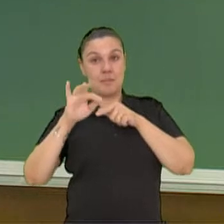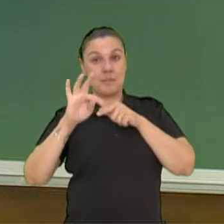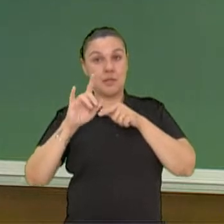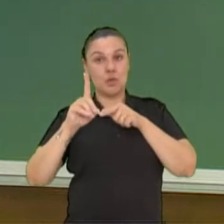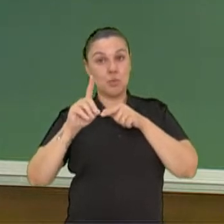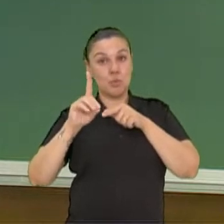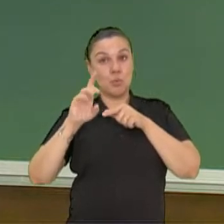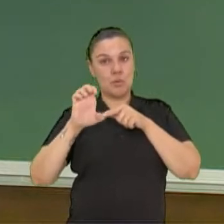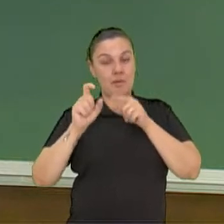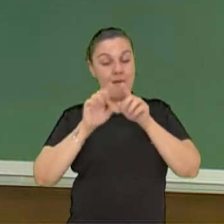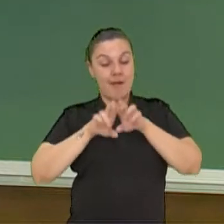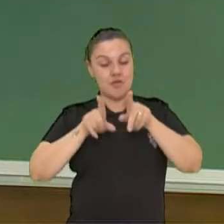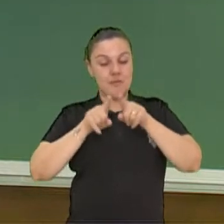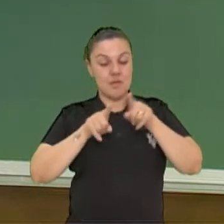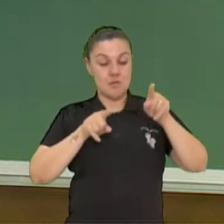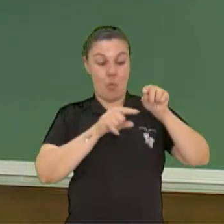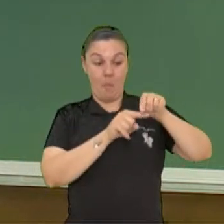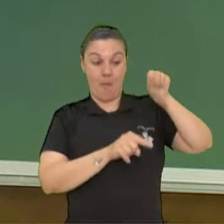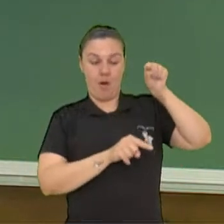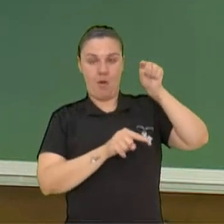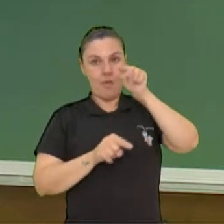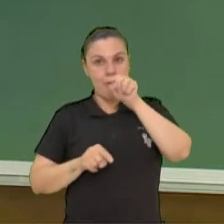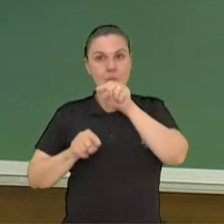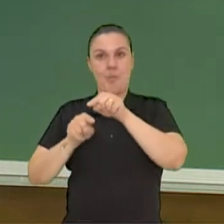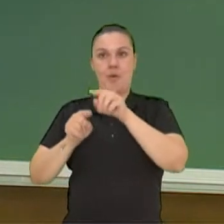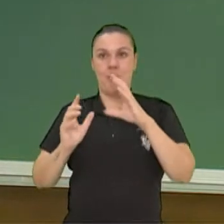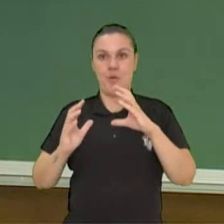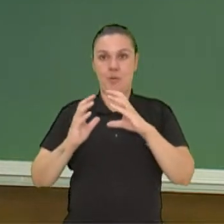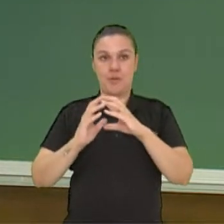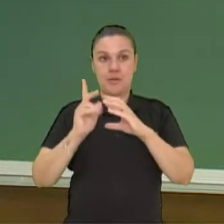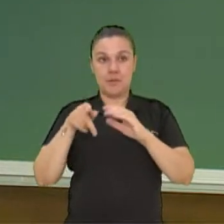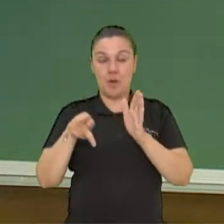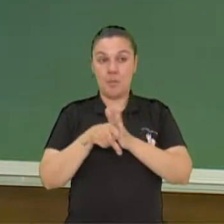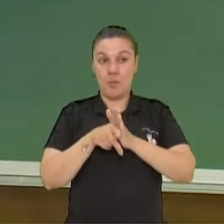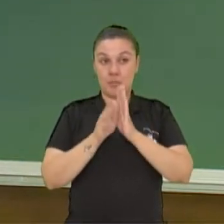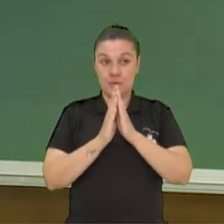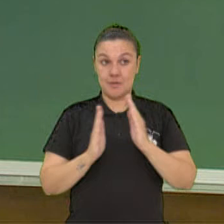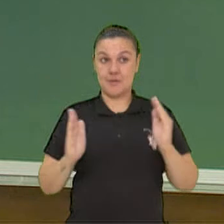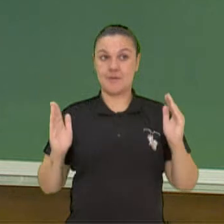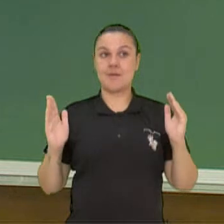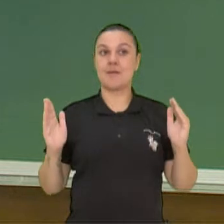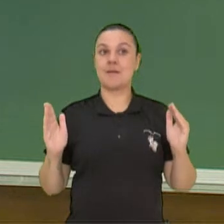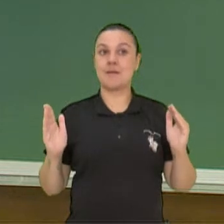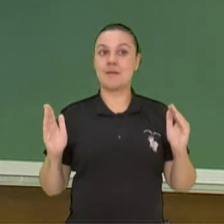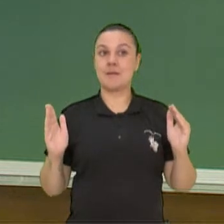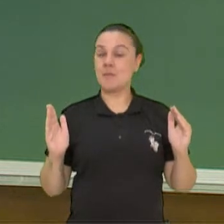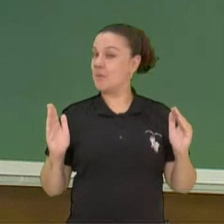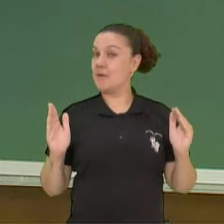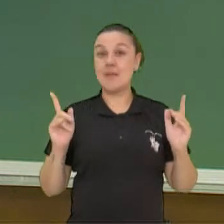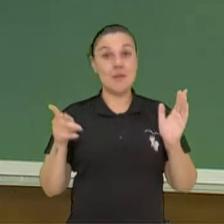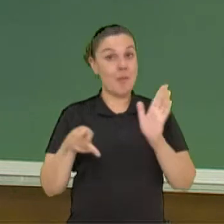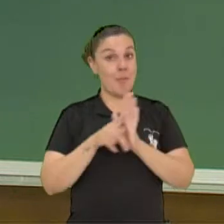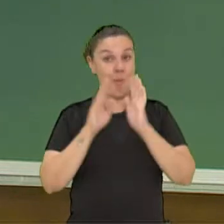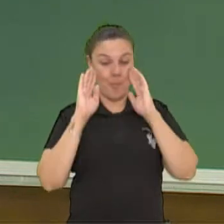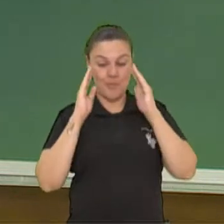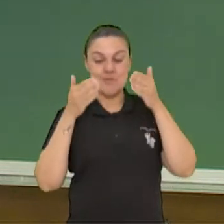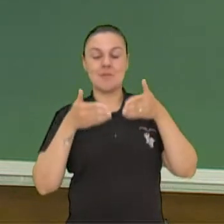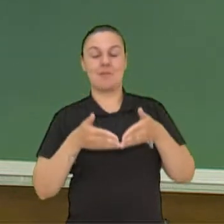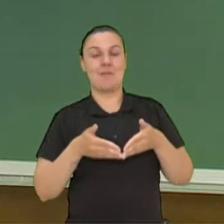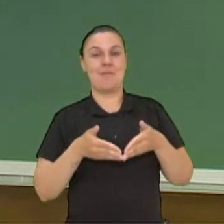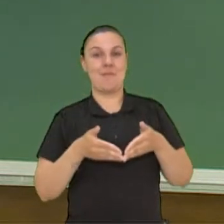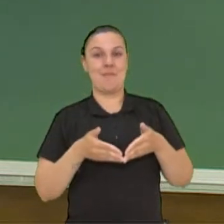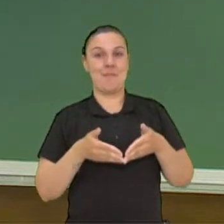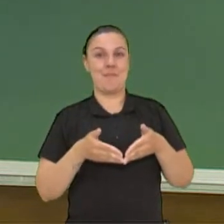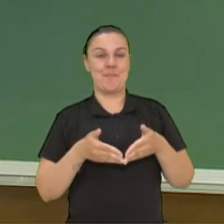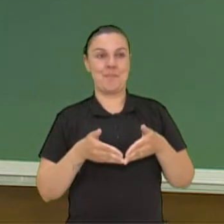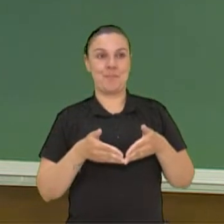por que cada uma delas está incorreta, tá? Faço questão de colocar isso aqui, porque esse material vocês têm acesso e para vocês vai ajudar bastante.